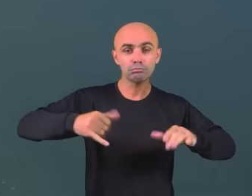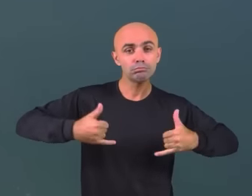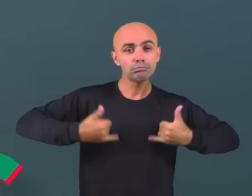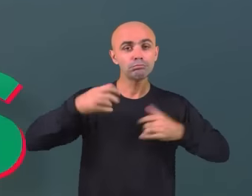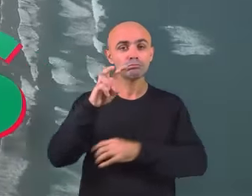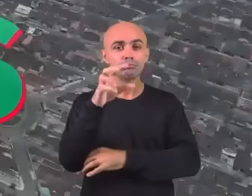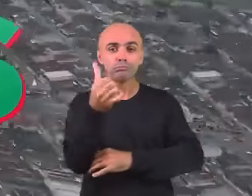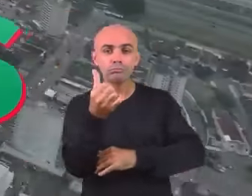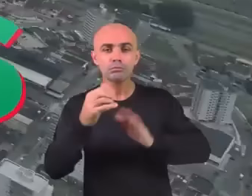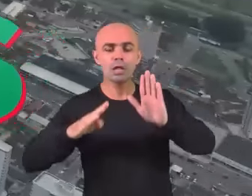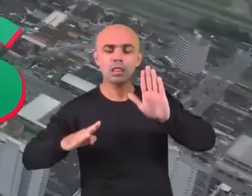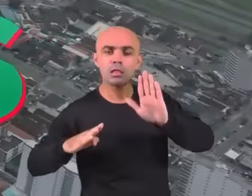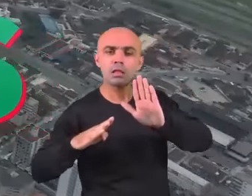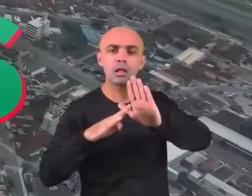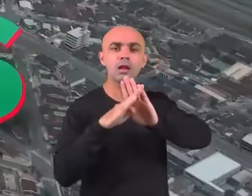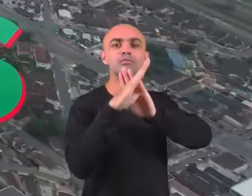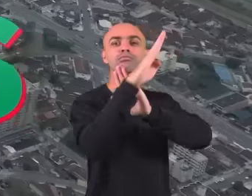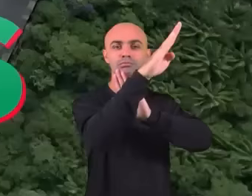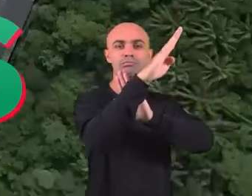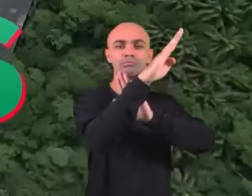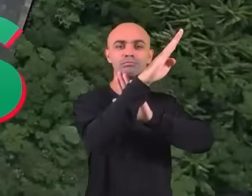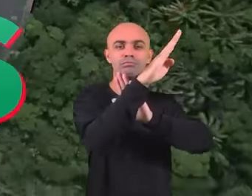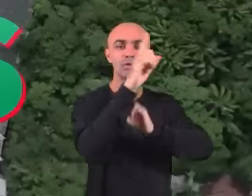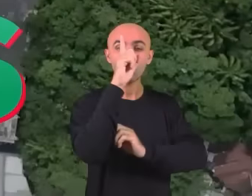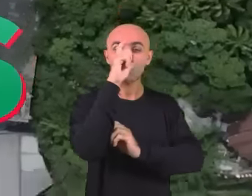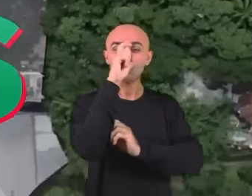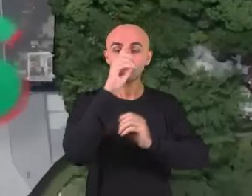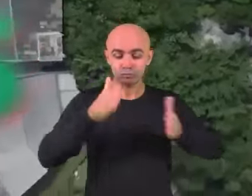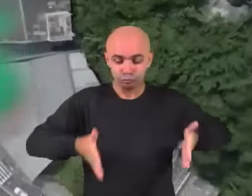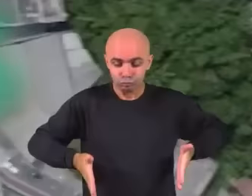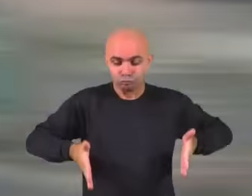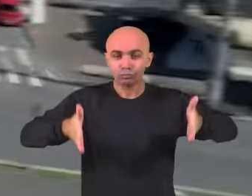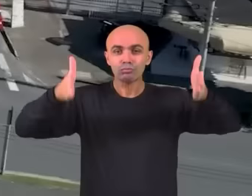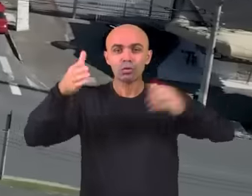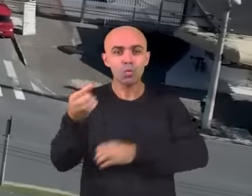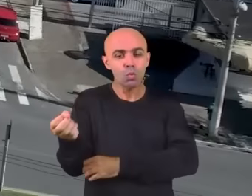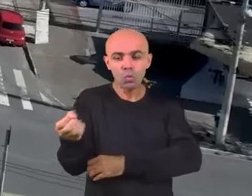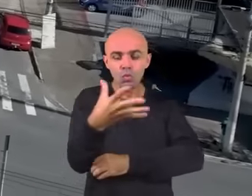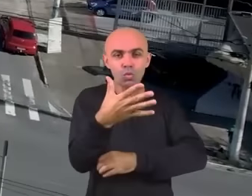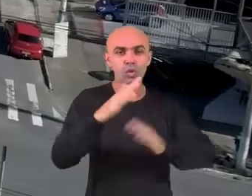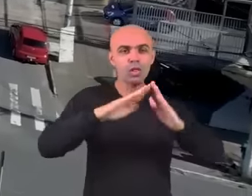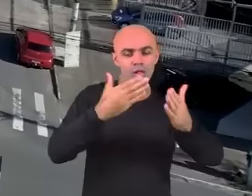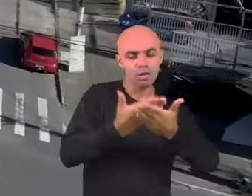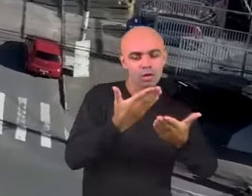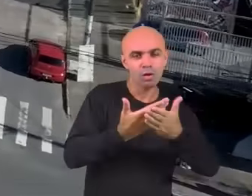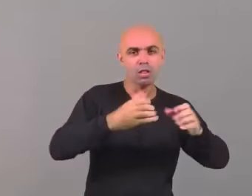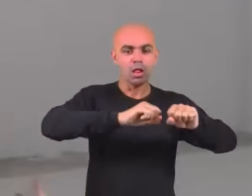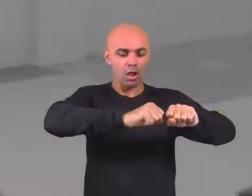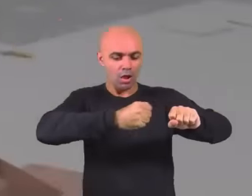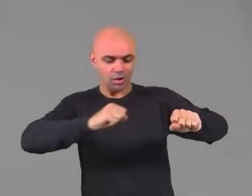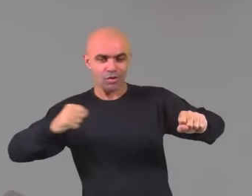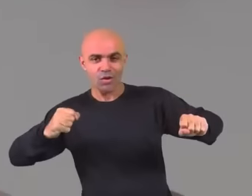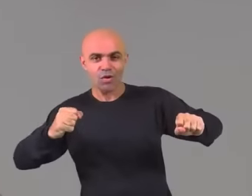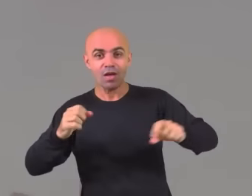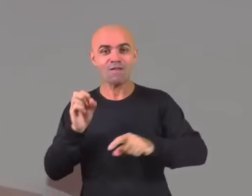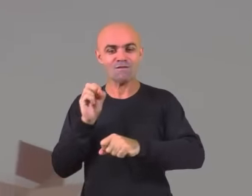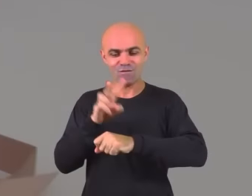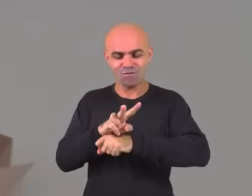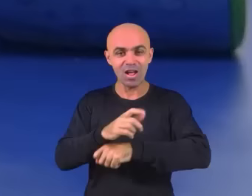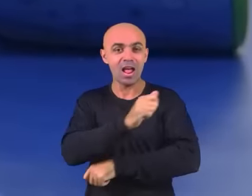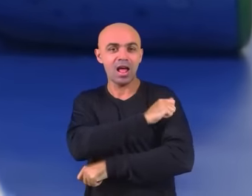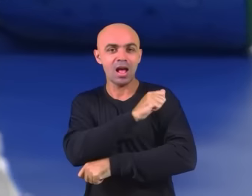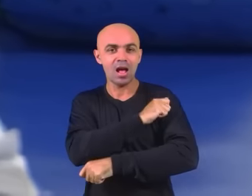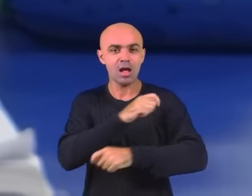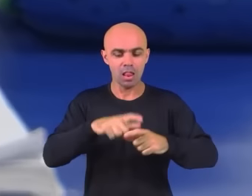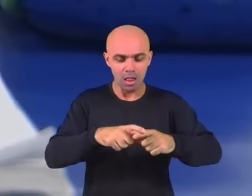Praia Grande comemora 56 anos no caminho do desenvolvimento, com um novo pronto-socorro central, ampliação de escolas